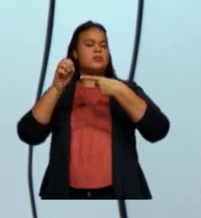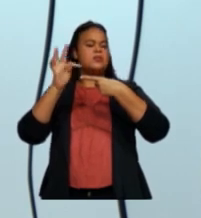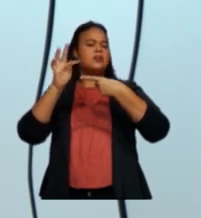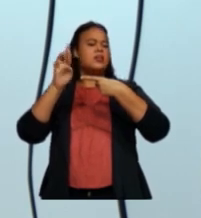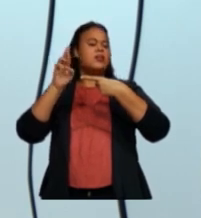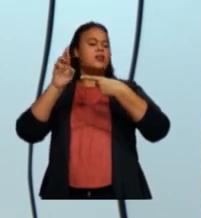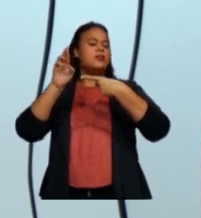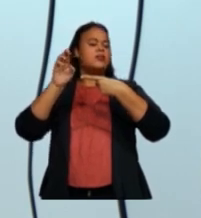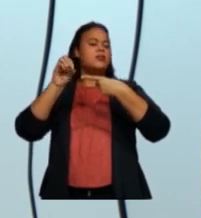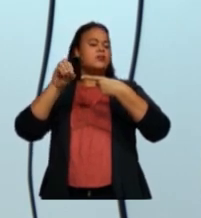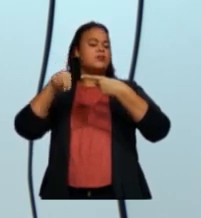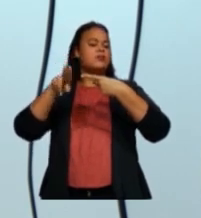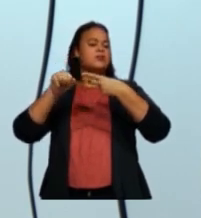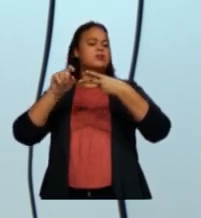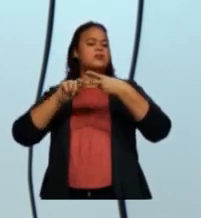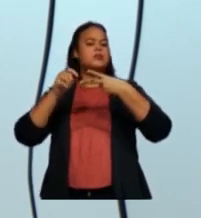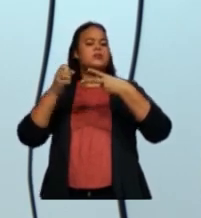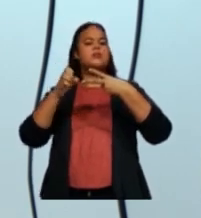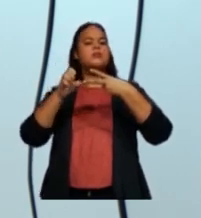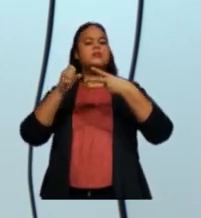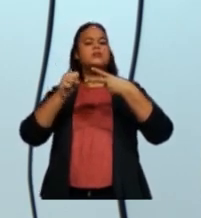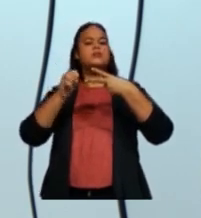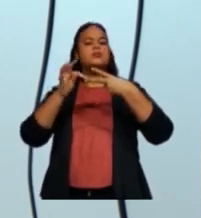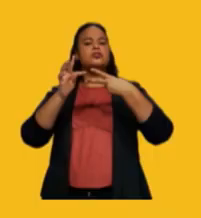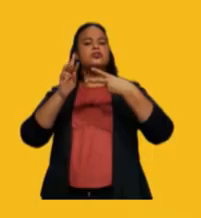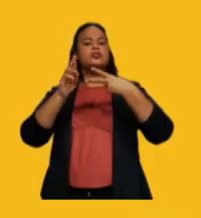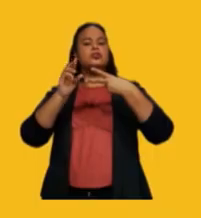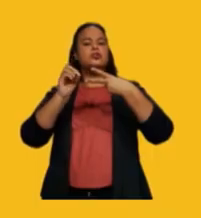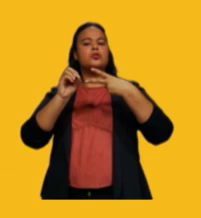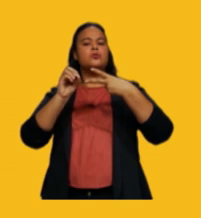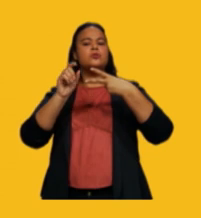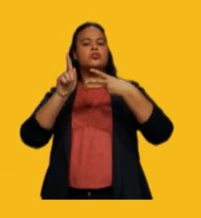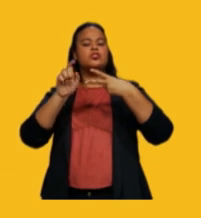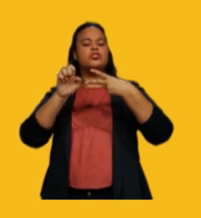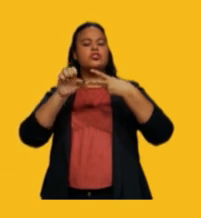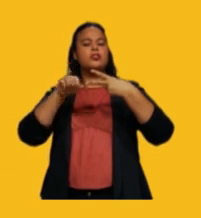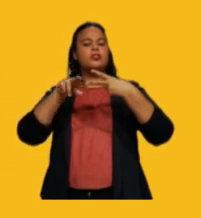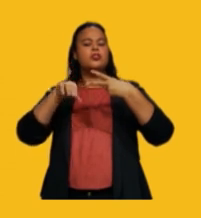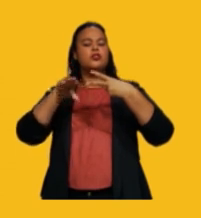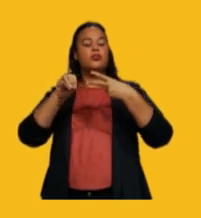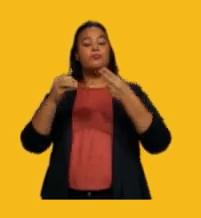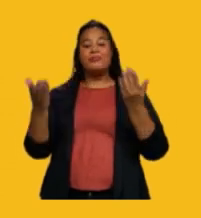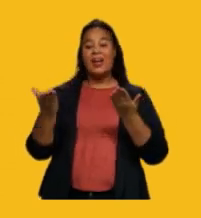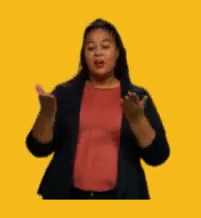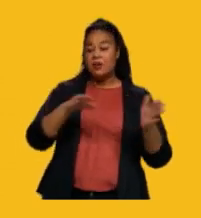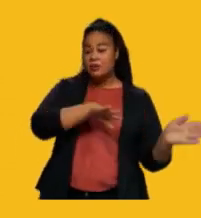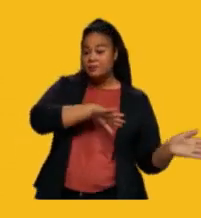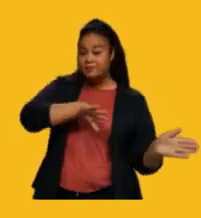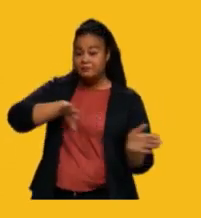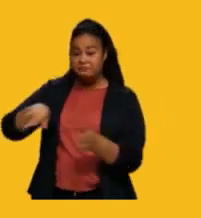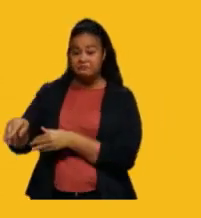Vou comentar com vocês algumas atividades que eu deixei aí para você